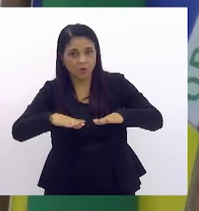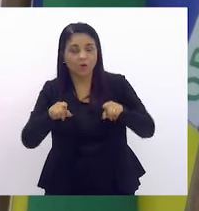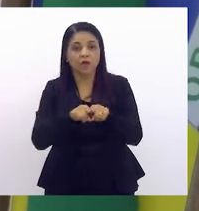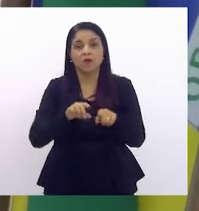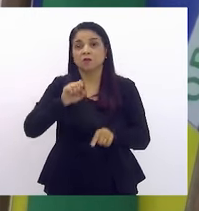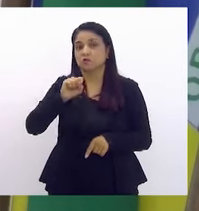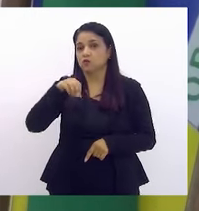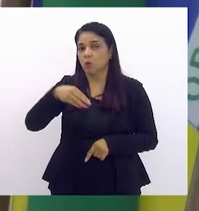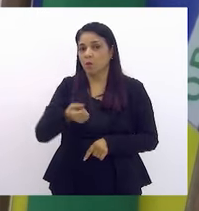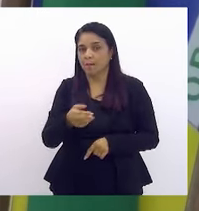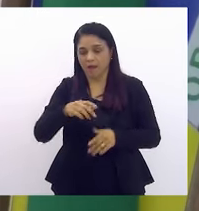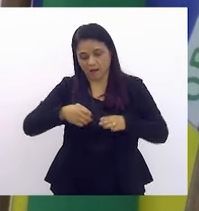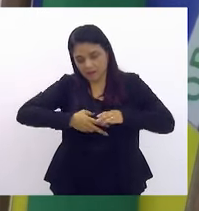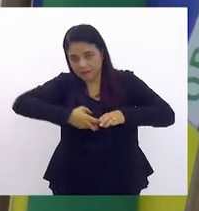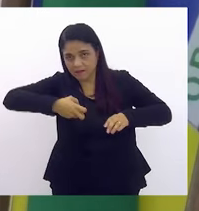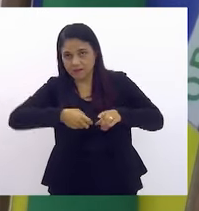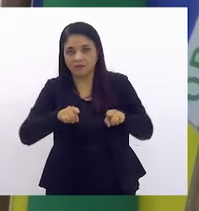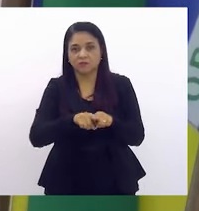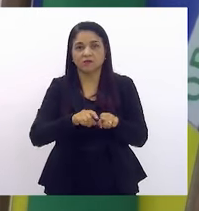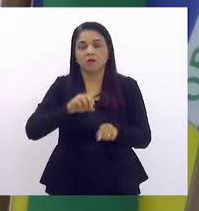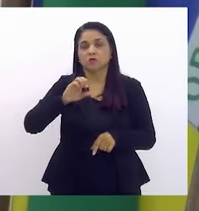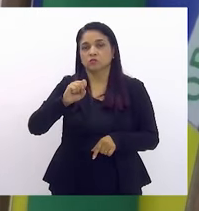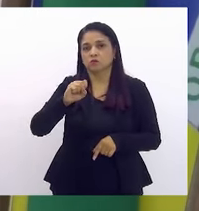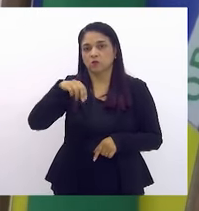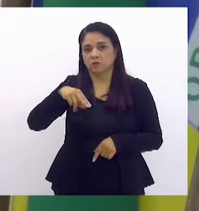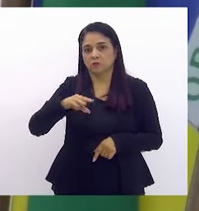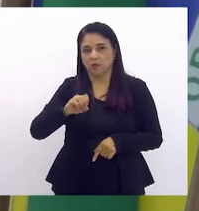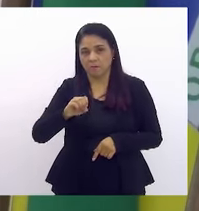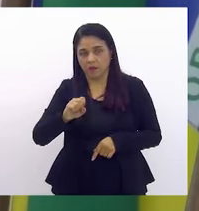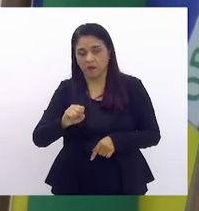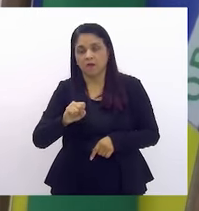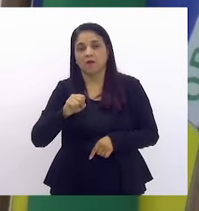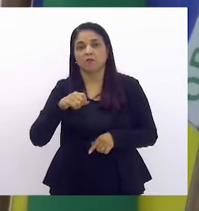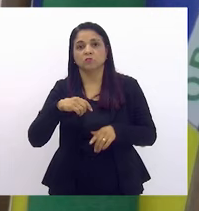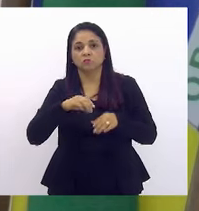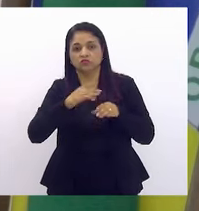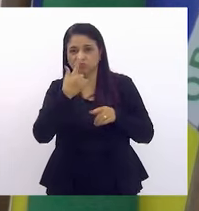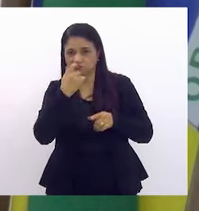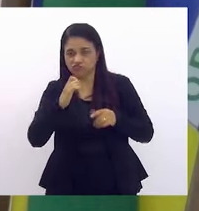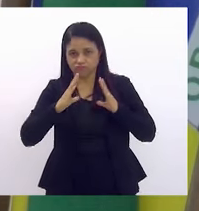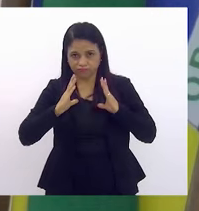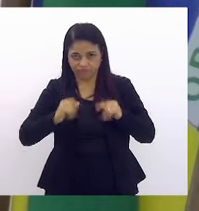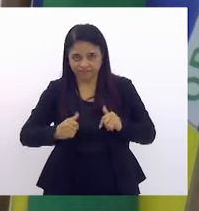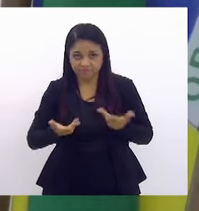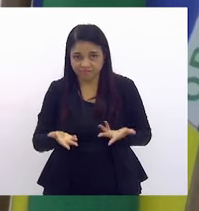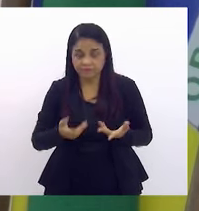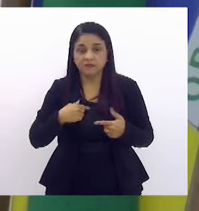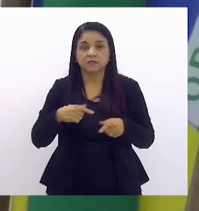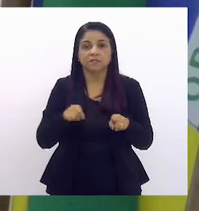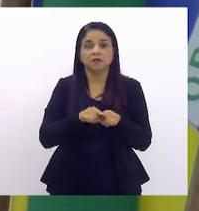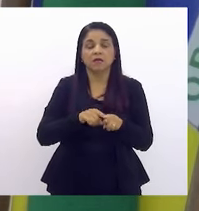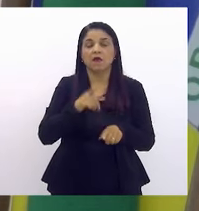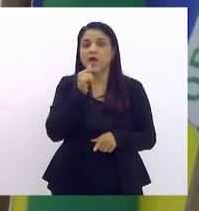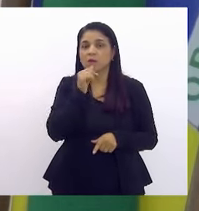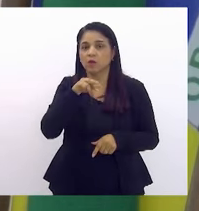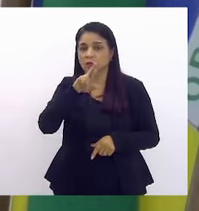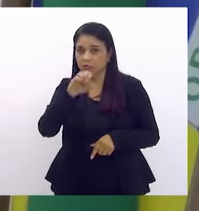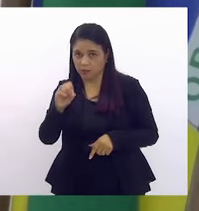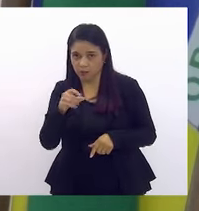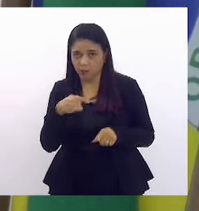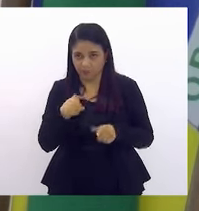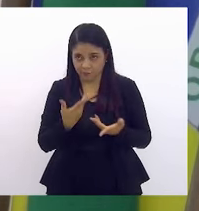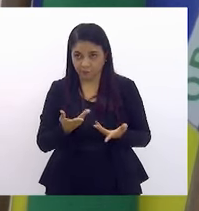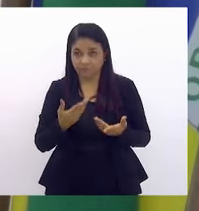a Sanemar com esgotos, a Águas do Rio, né, com a água. Então, que é assim, a gente nos